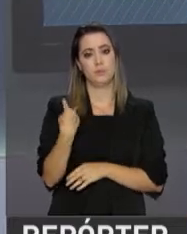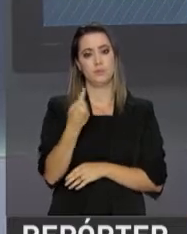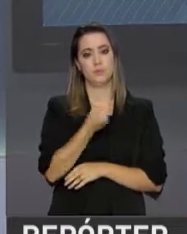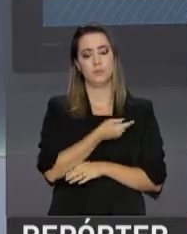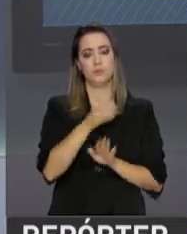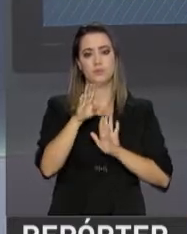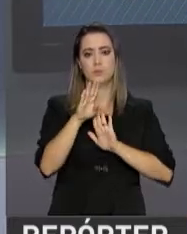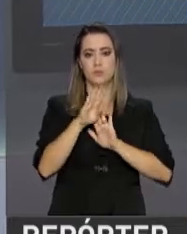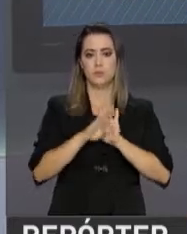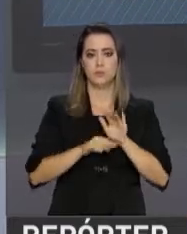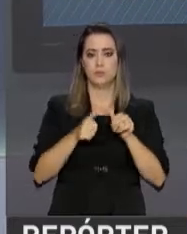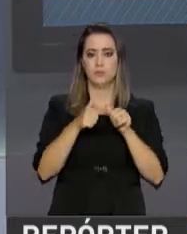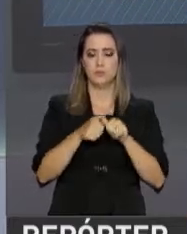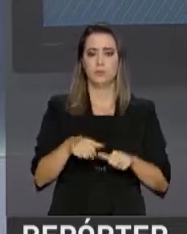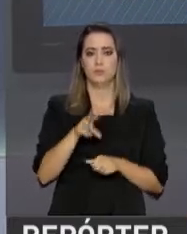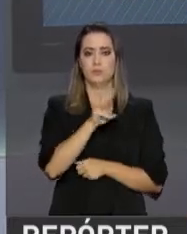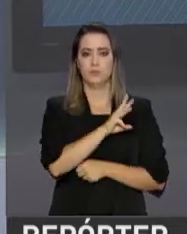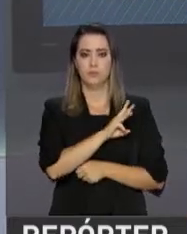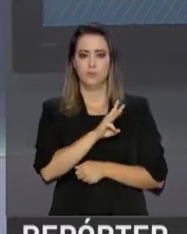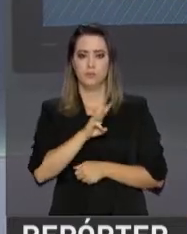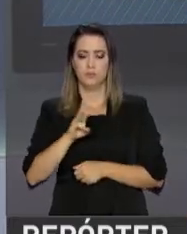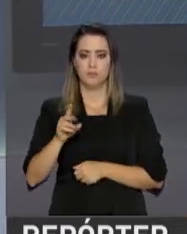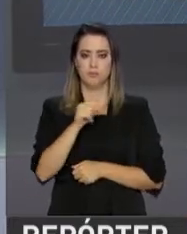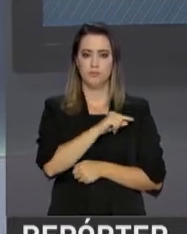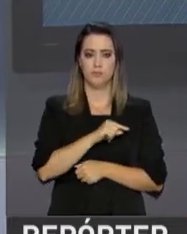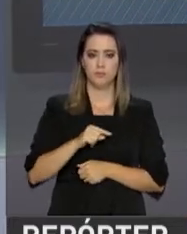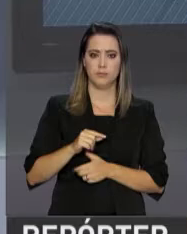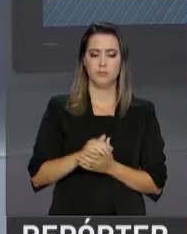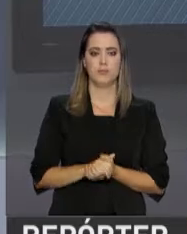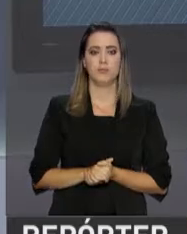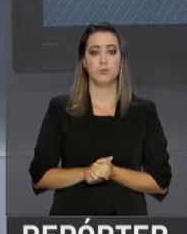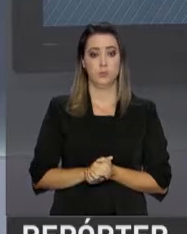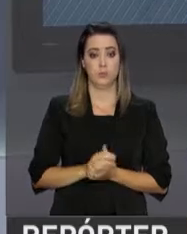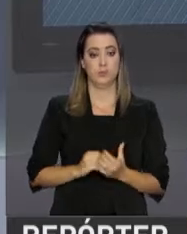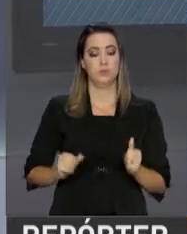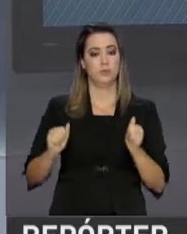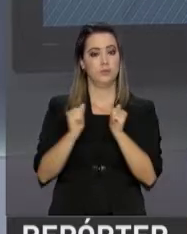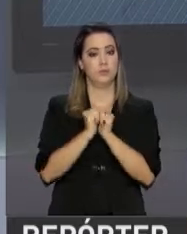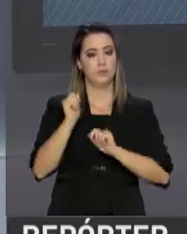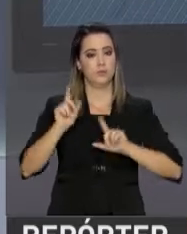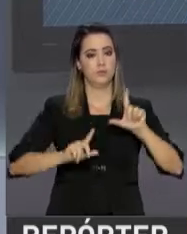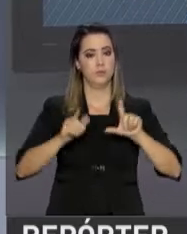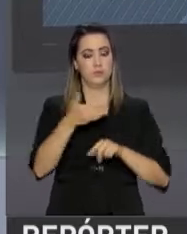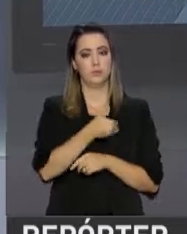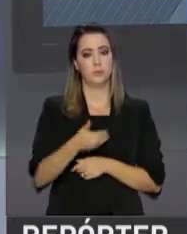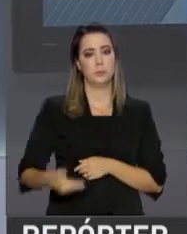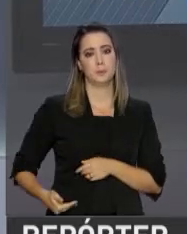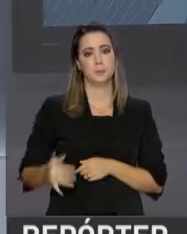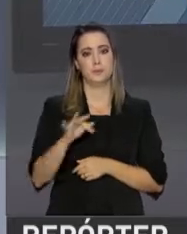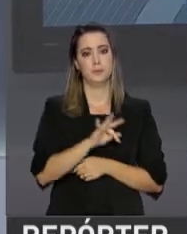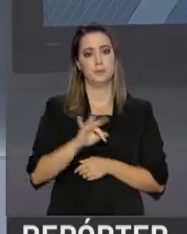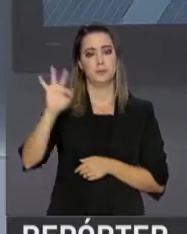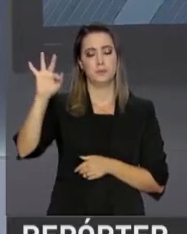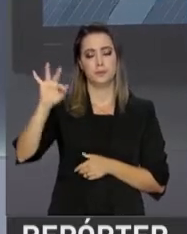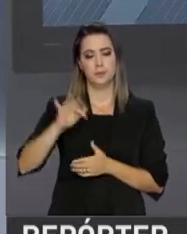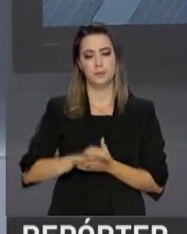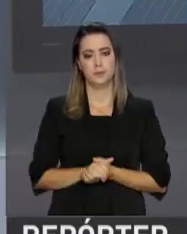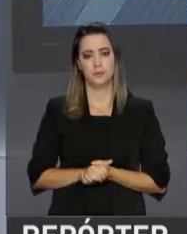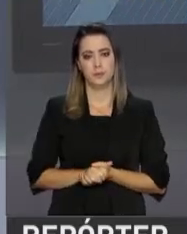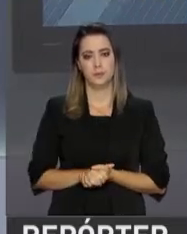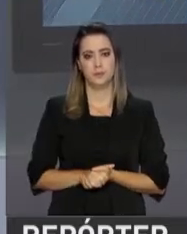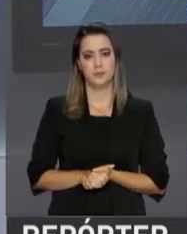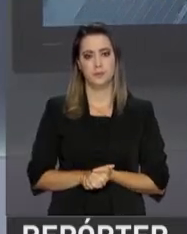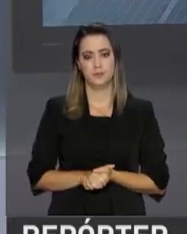youtube e toda a nossa programação também está na página da nbr na internet continue aqui com a gente na nbr a tv do governo